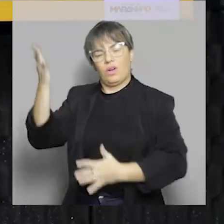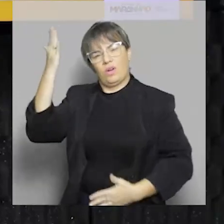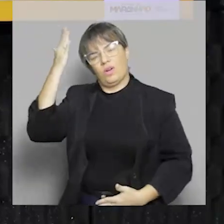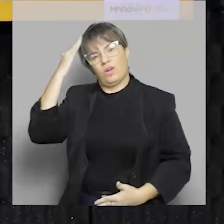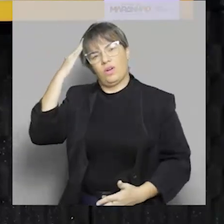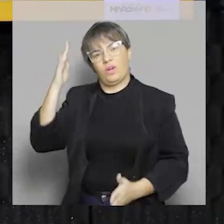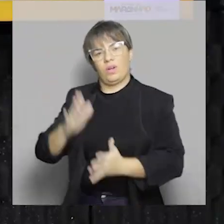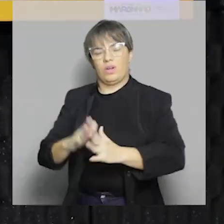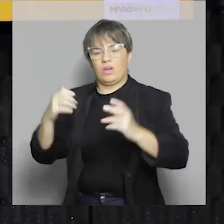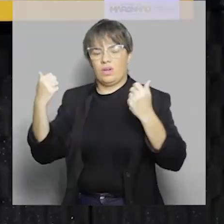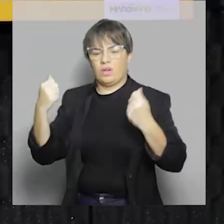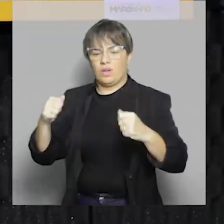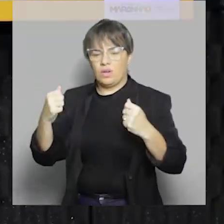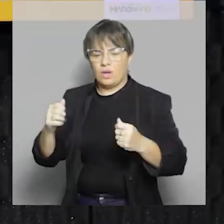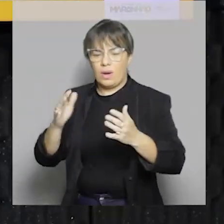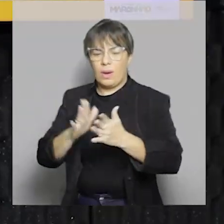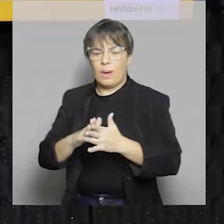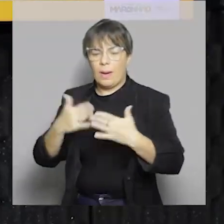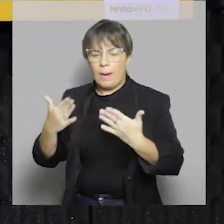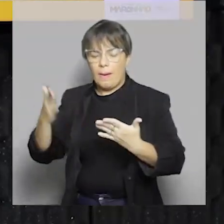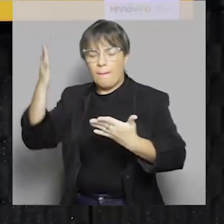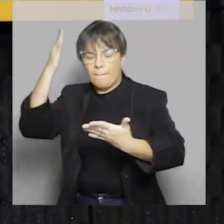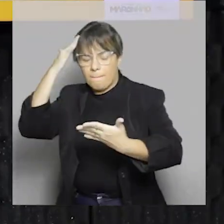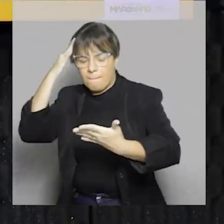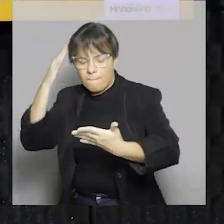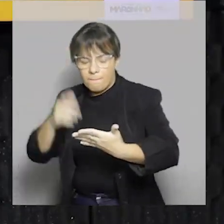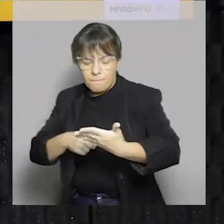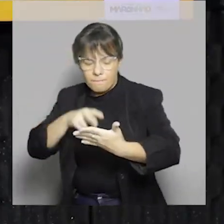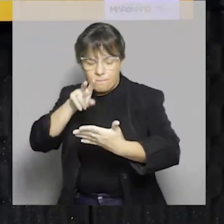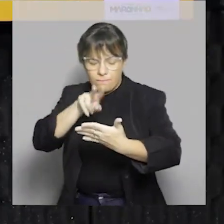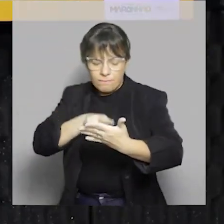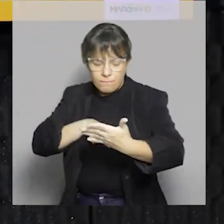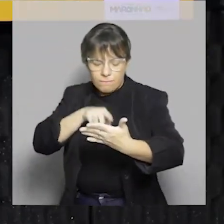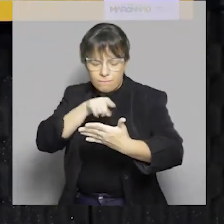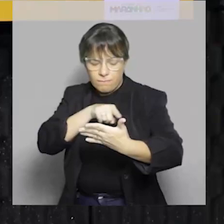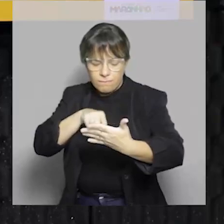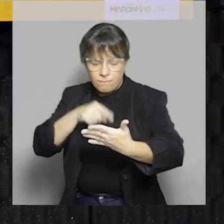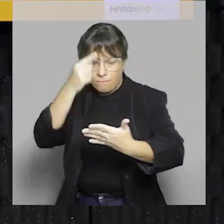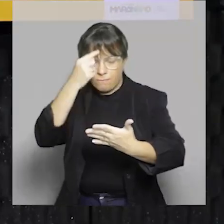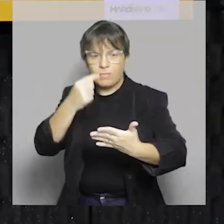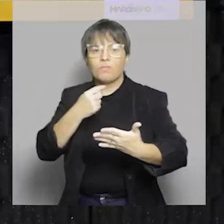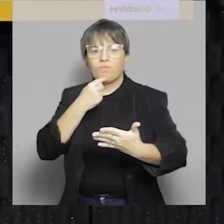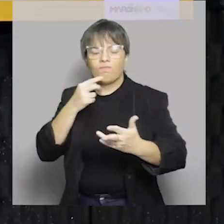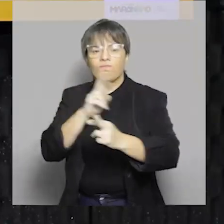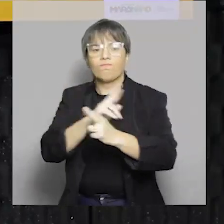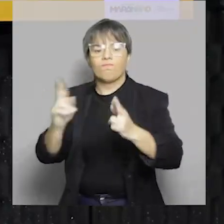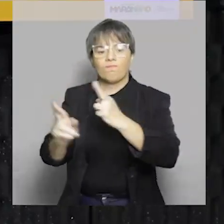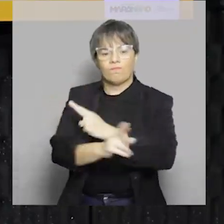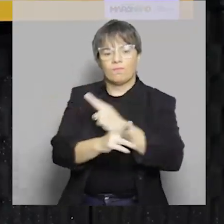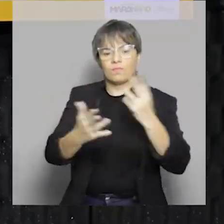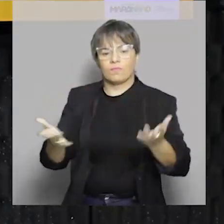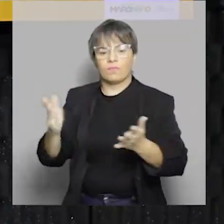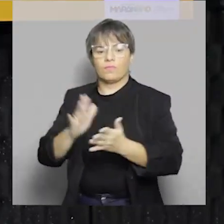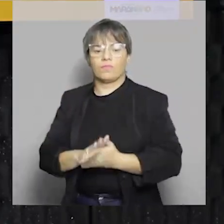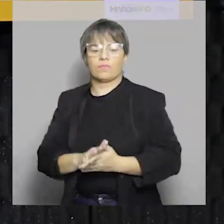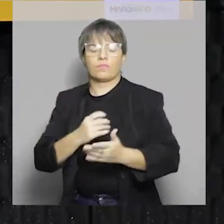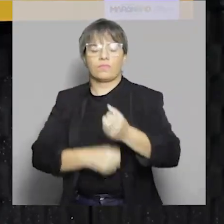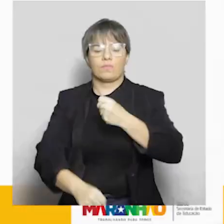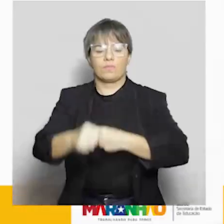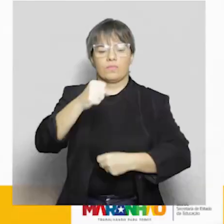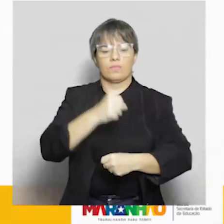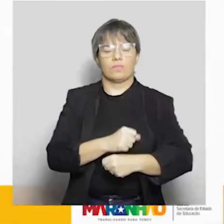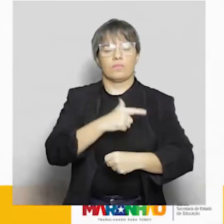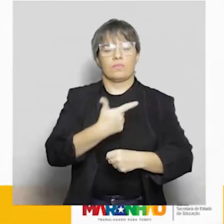o que eu preciso buscar de maior, né, propriedade em relação a esta imagem. Vamos lá. Enem 2022 me